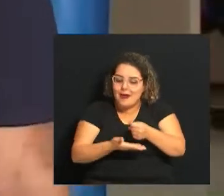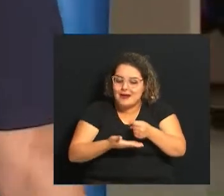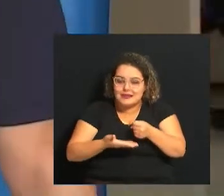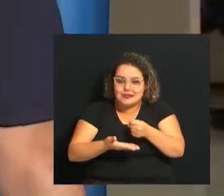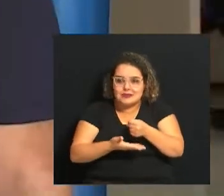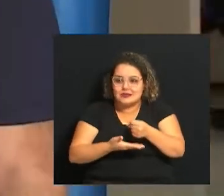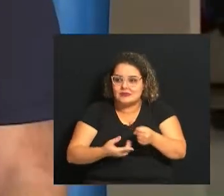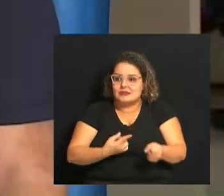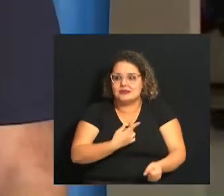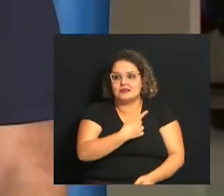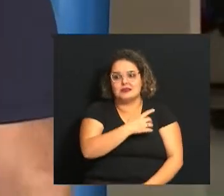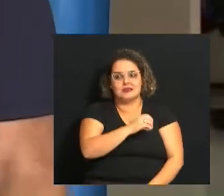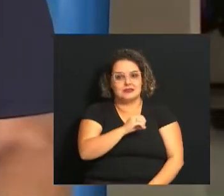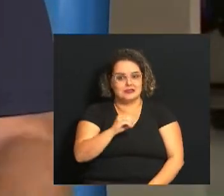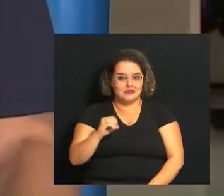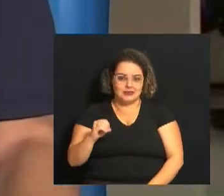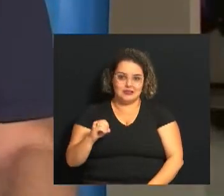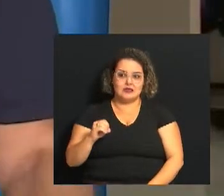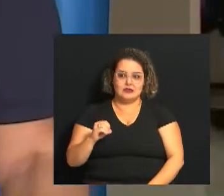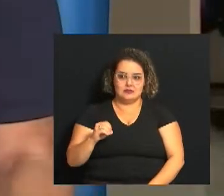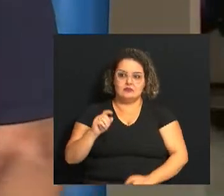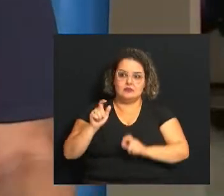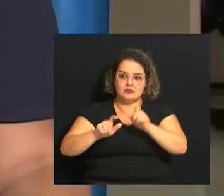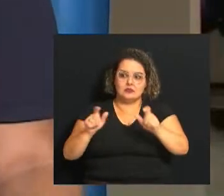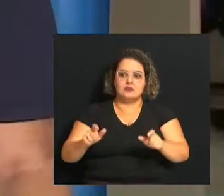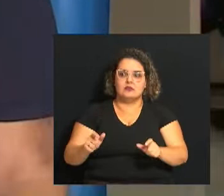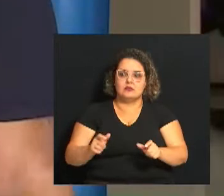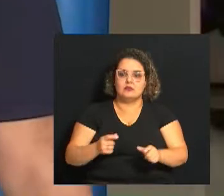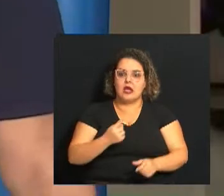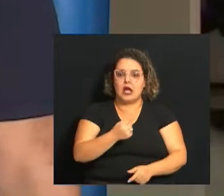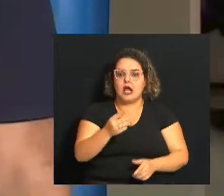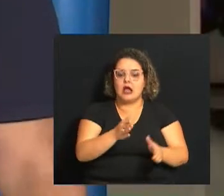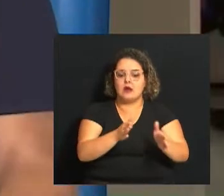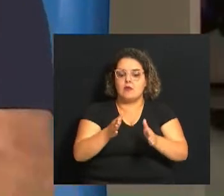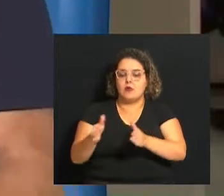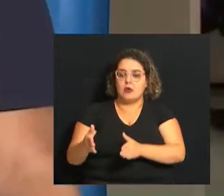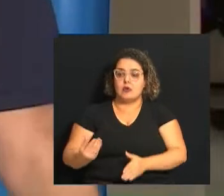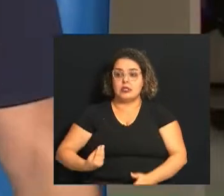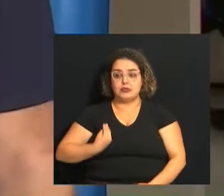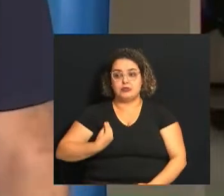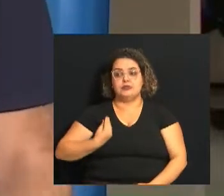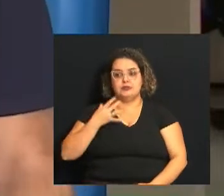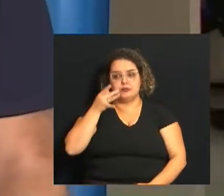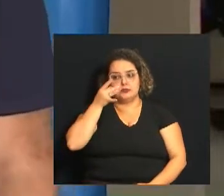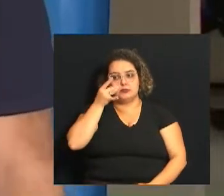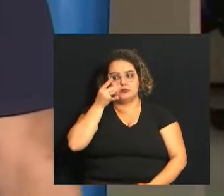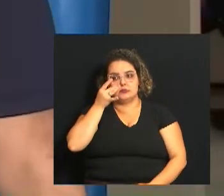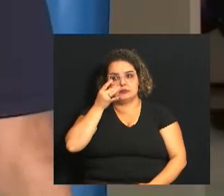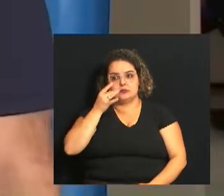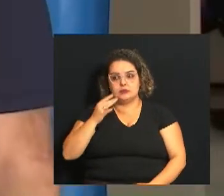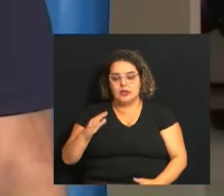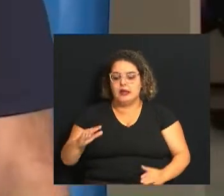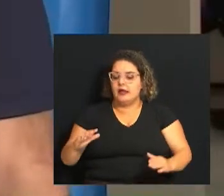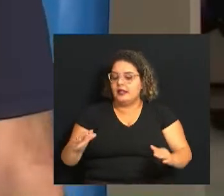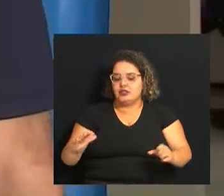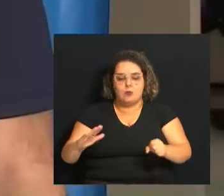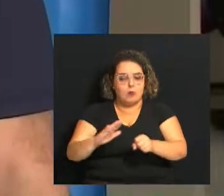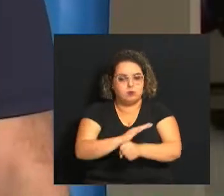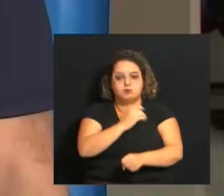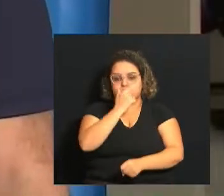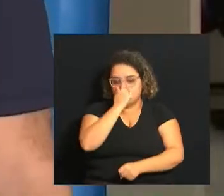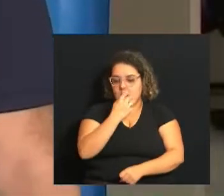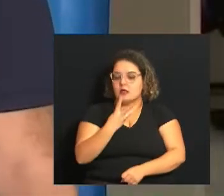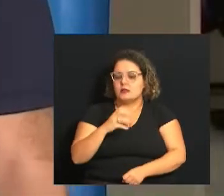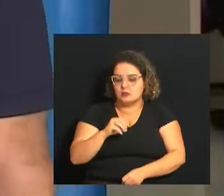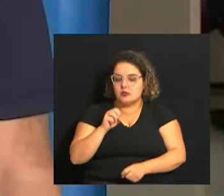100 pessoas, né, a cada momento. E no presencial, casa cheia, né? As 40 vagas. Bom,